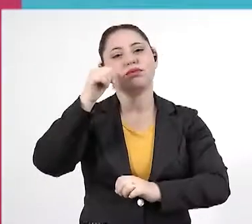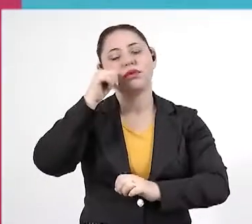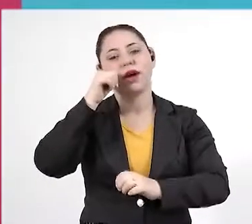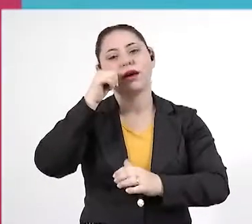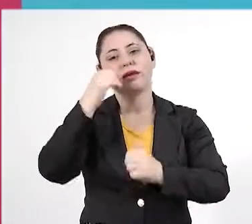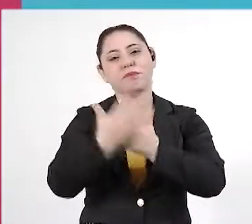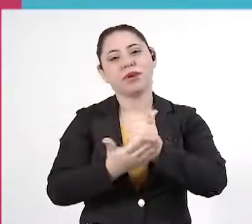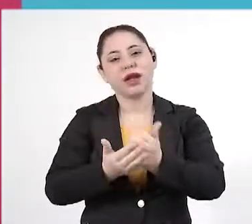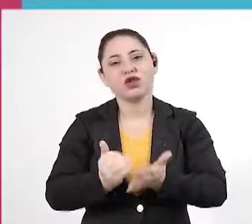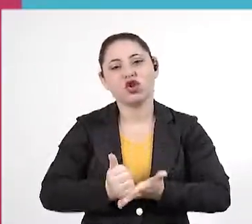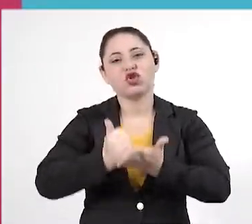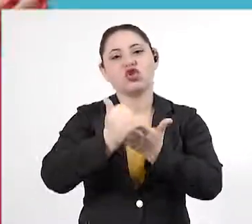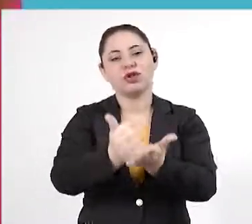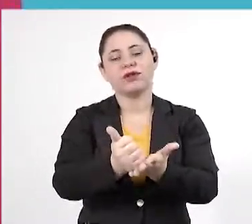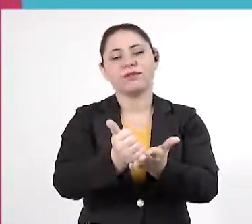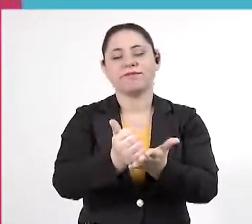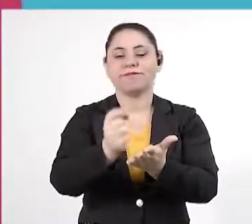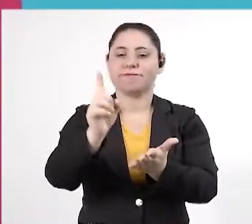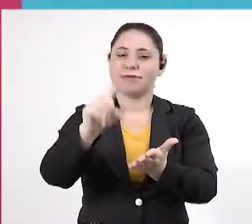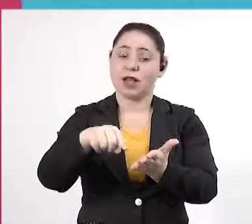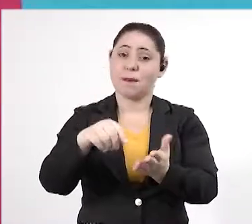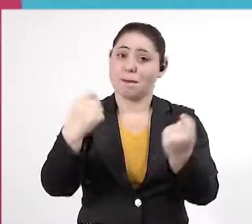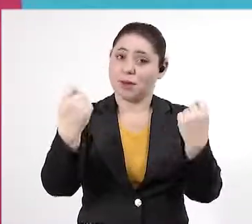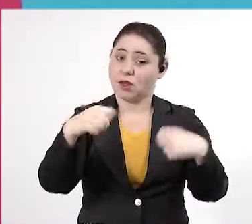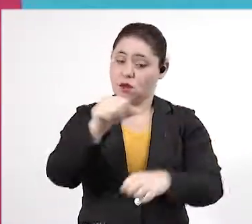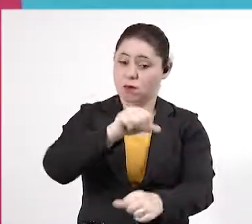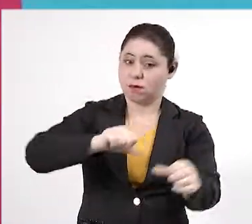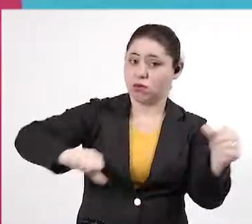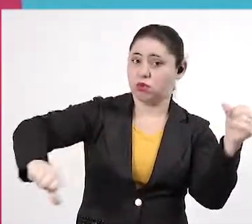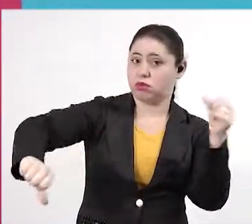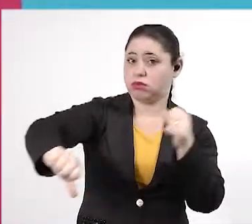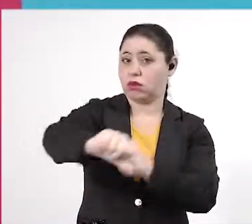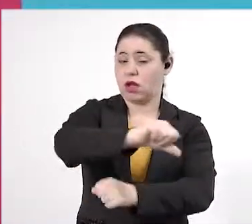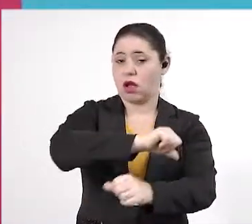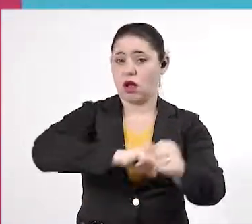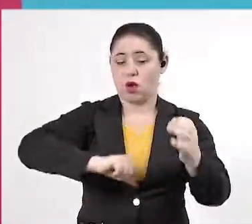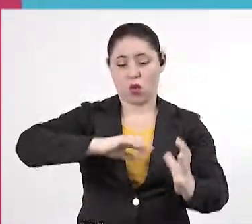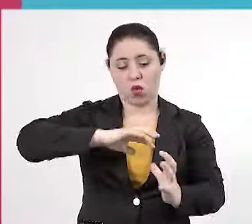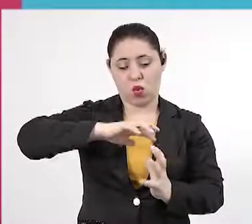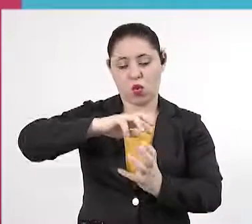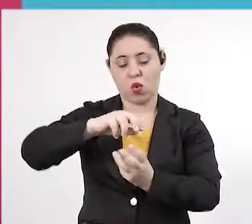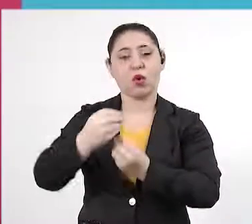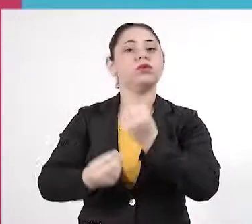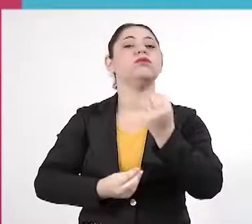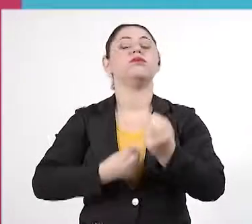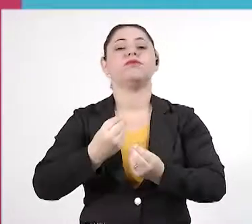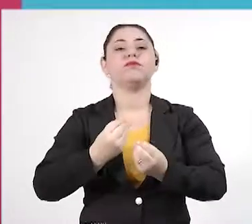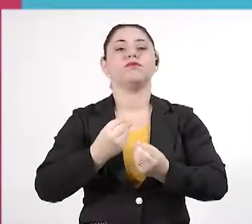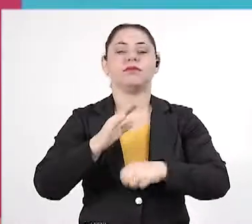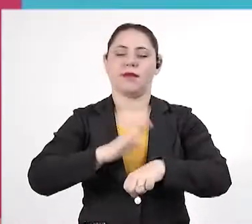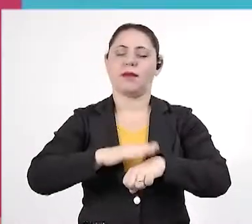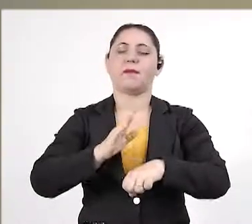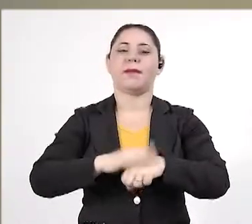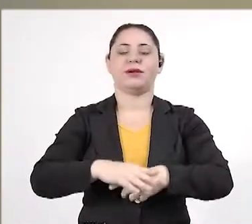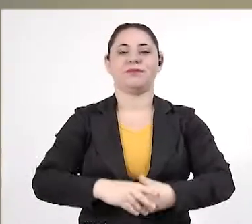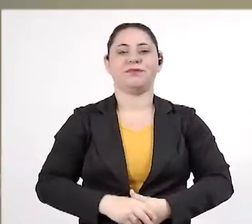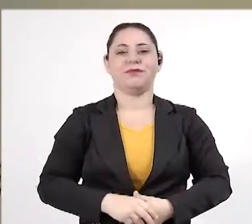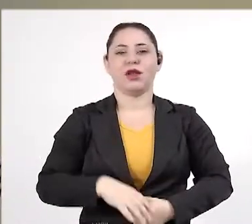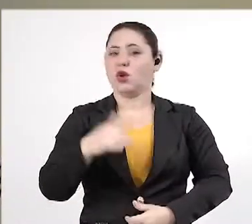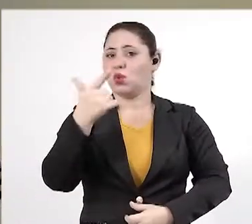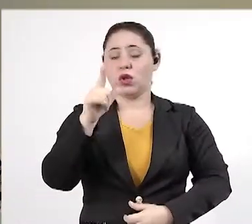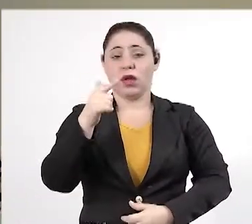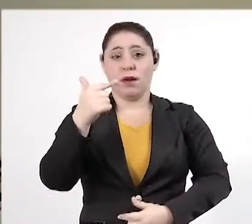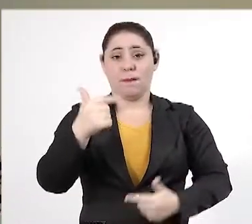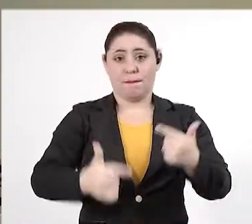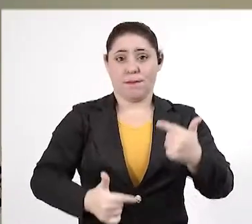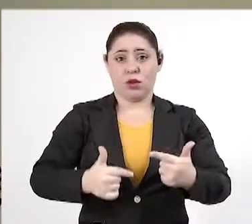as mulheres. Né? Então, a gente realmente precisa mudar a forma do mundo girar. Né? E tem mais, nós não